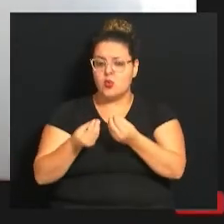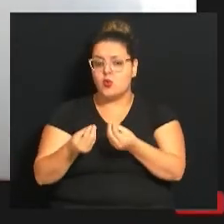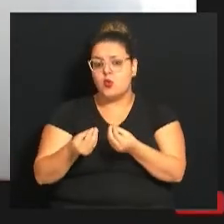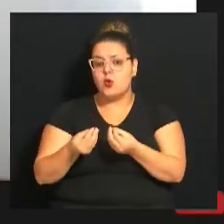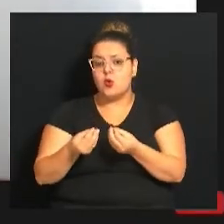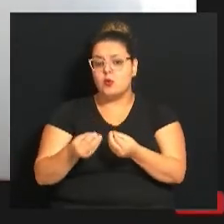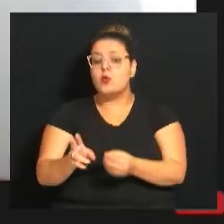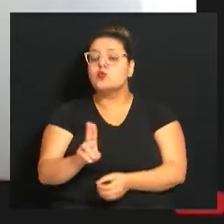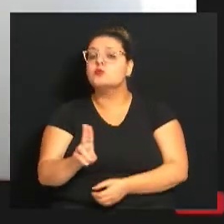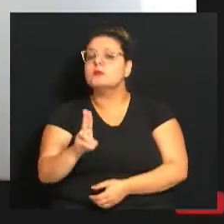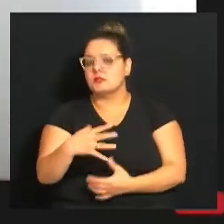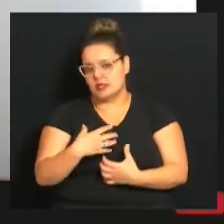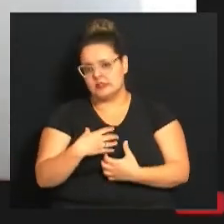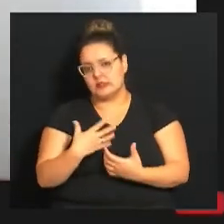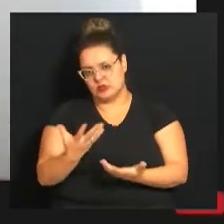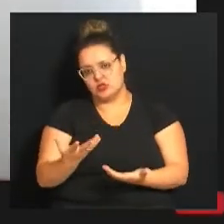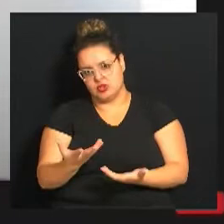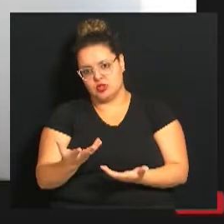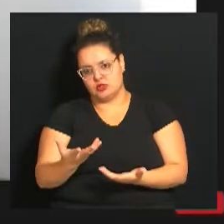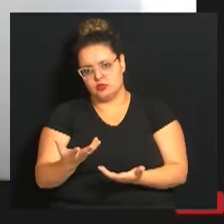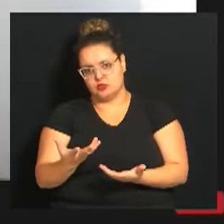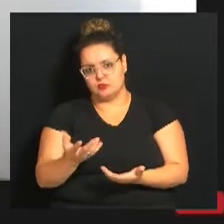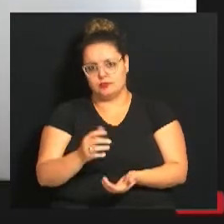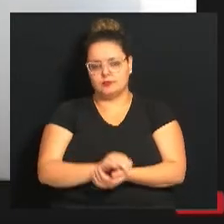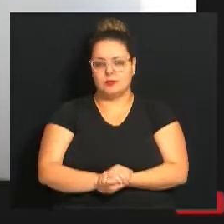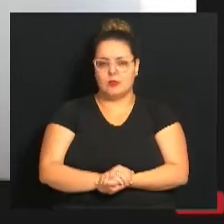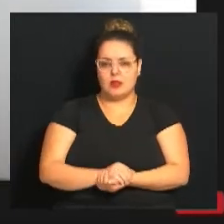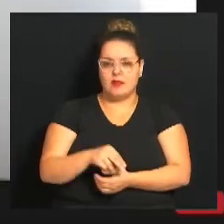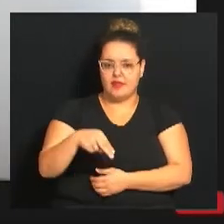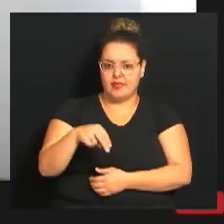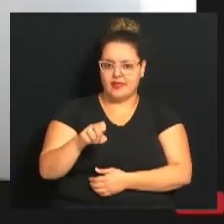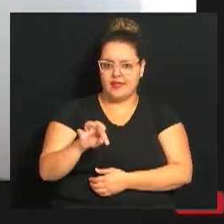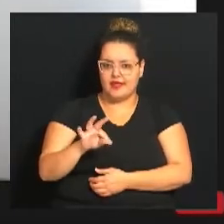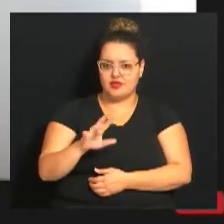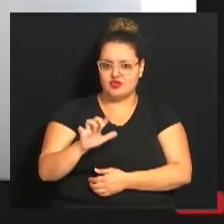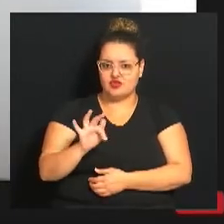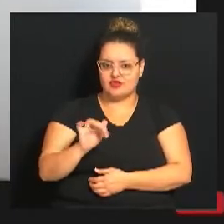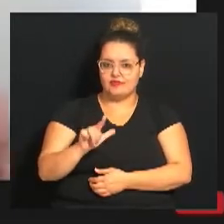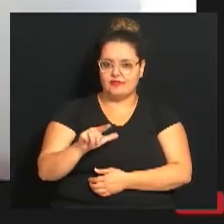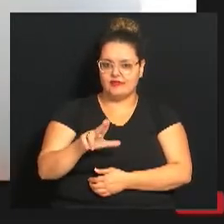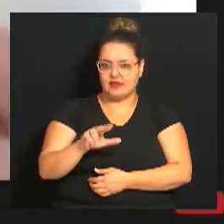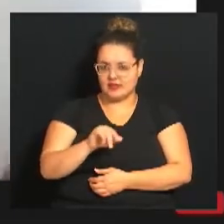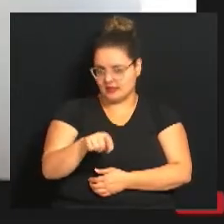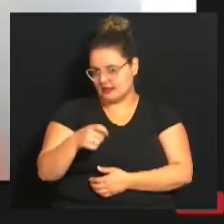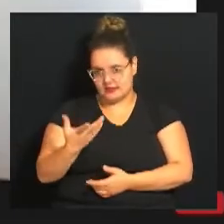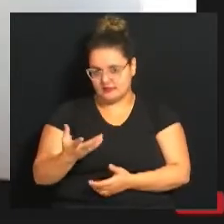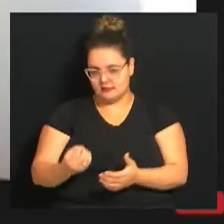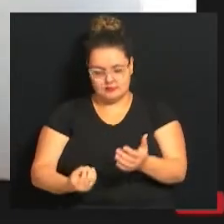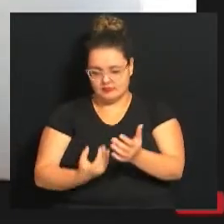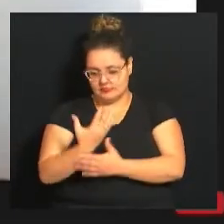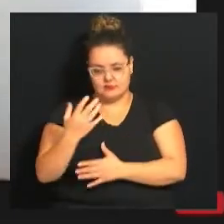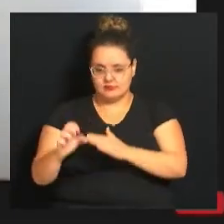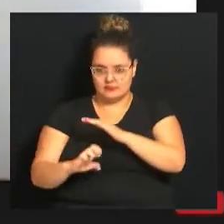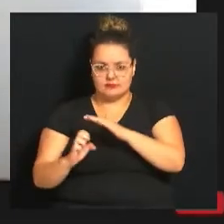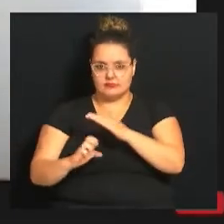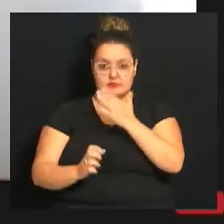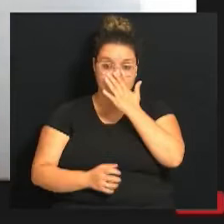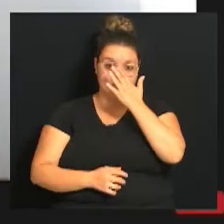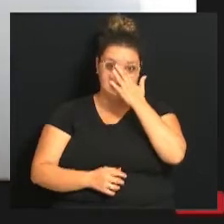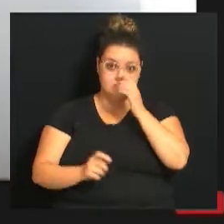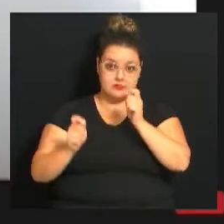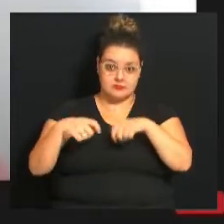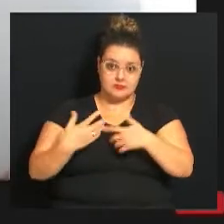desse formato, né? Então, a Netflix, ela nasceu de uma empresa que viu nisso uma possibilidade de fazer